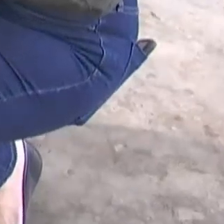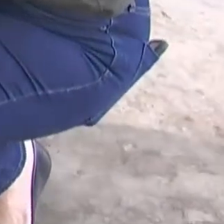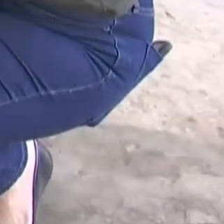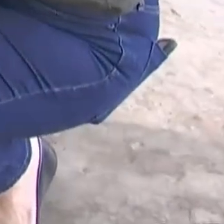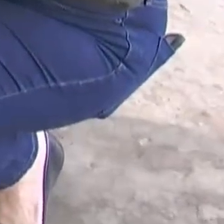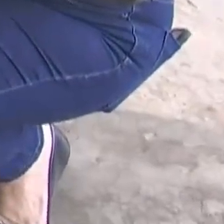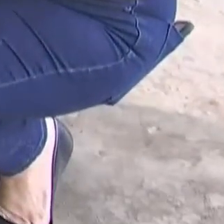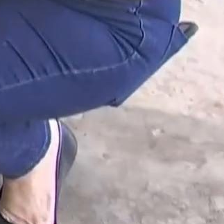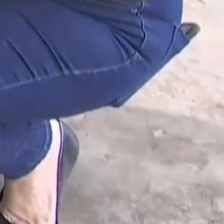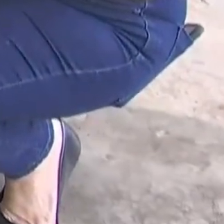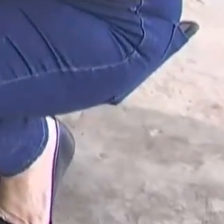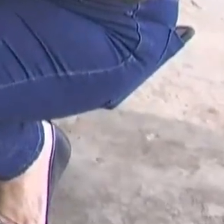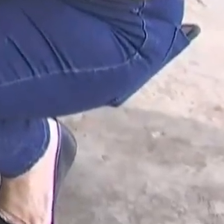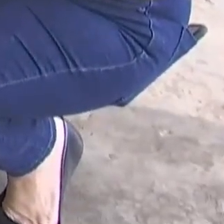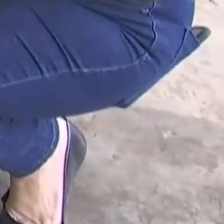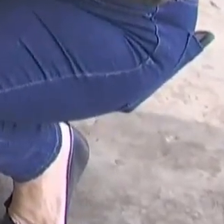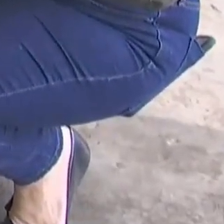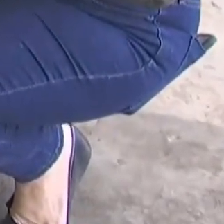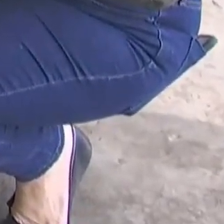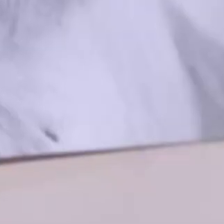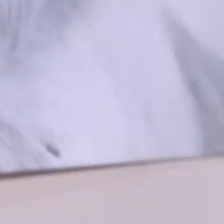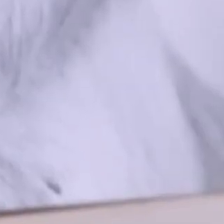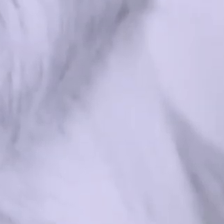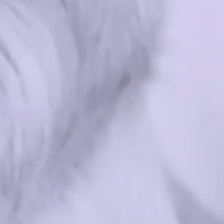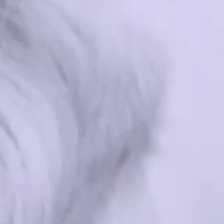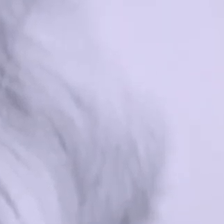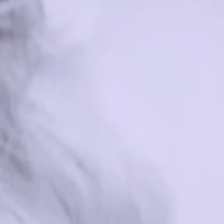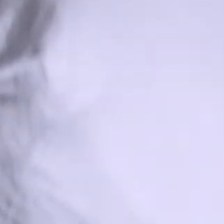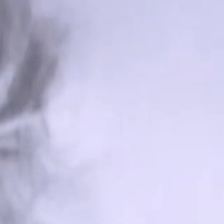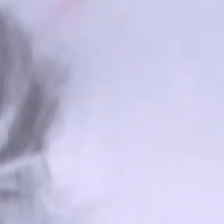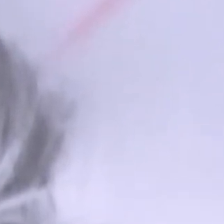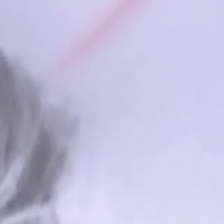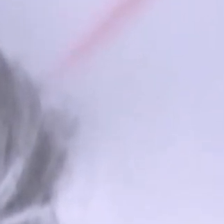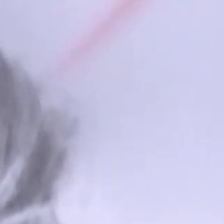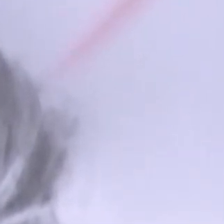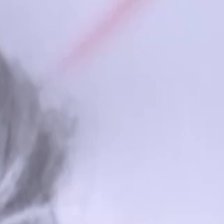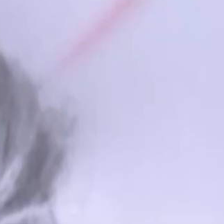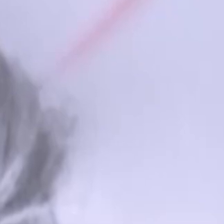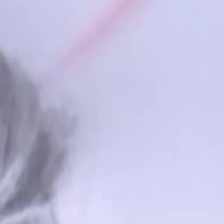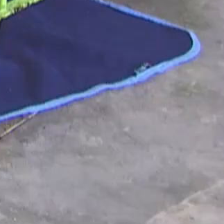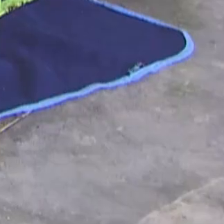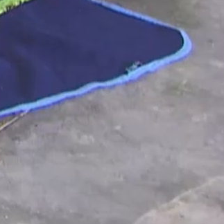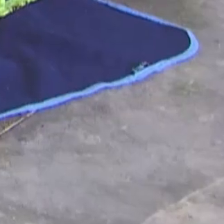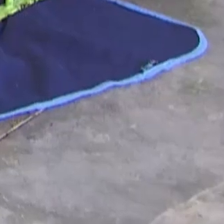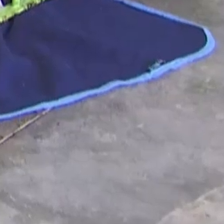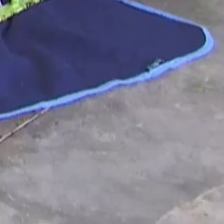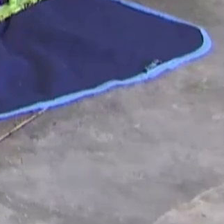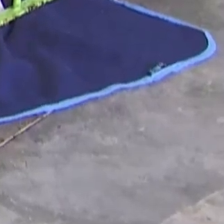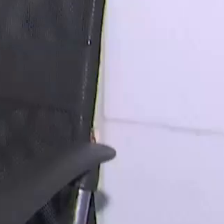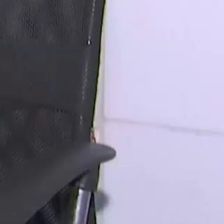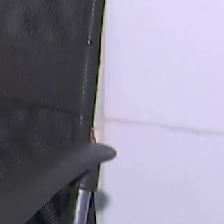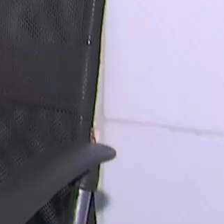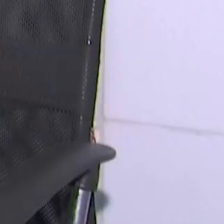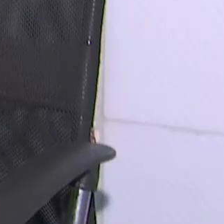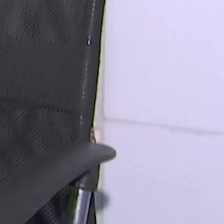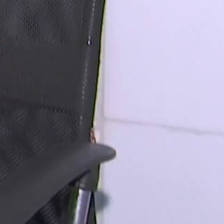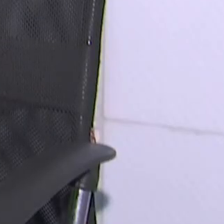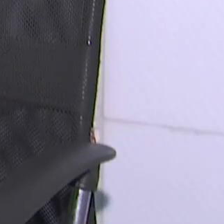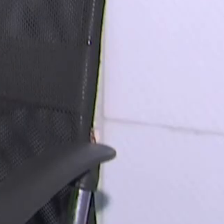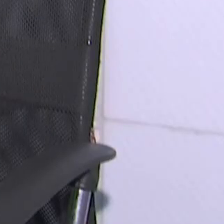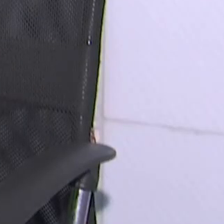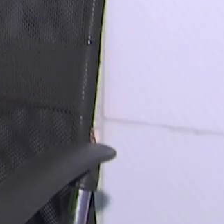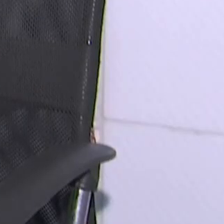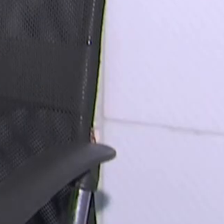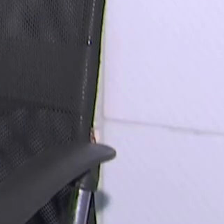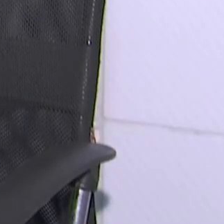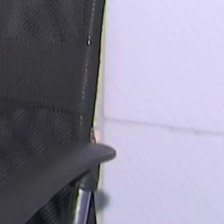Há 12 anos, a ONG Operacão Resgate Campinas atua na cidade e região para proteger os animais. A gente era um